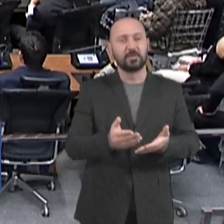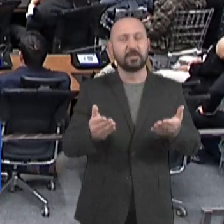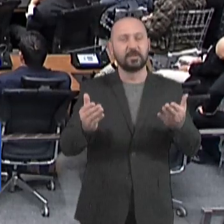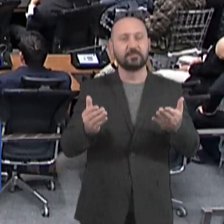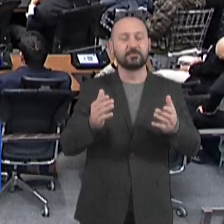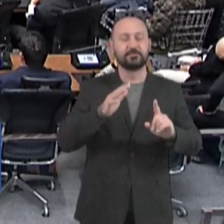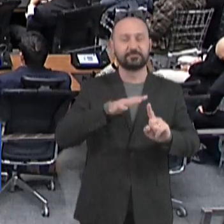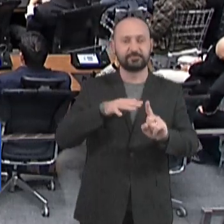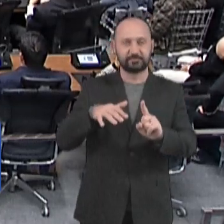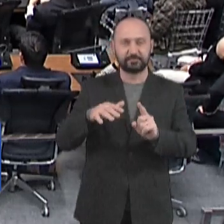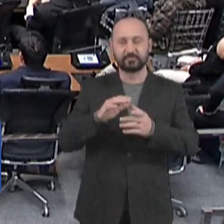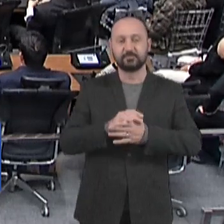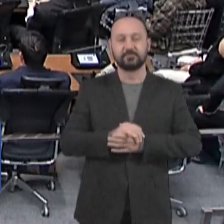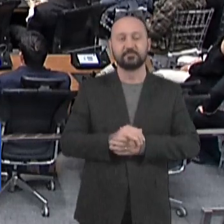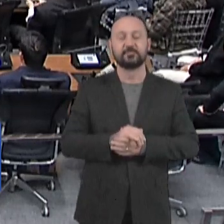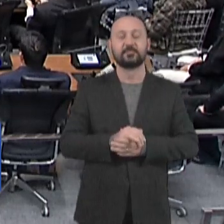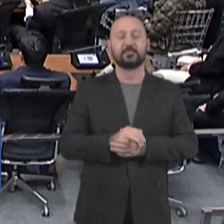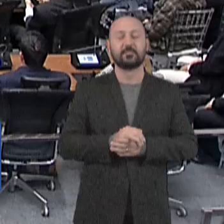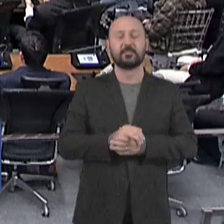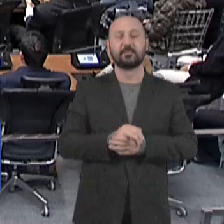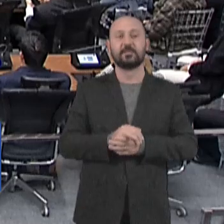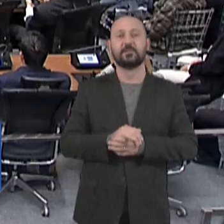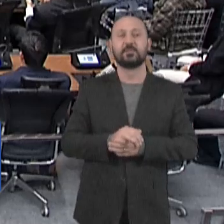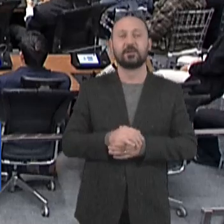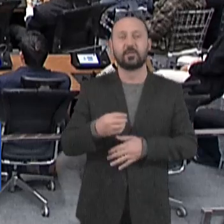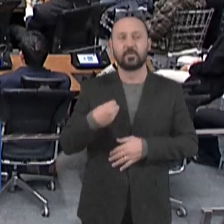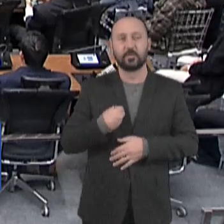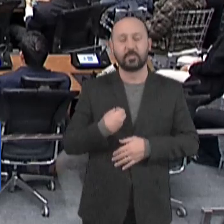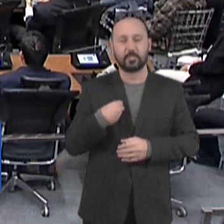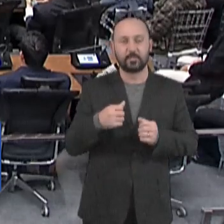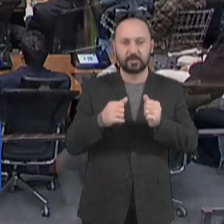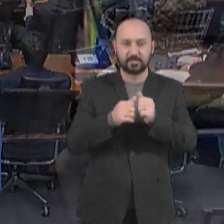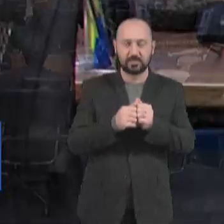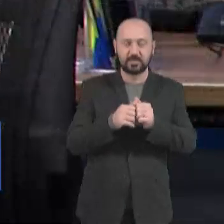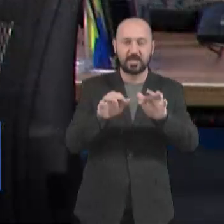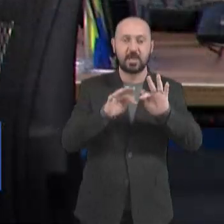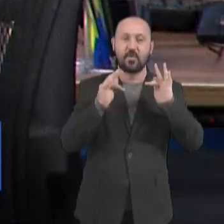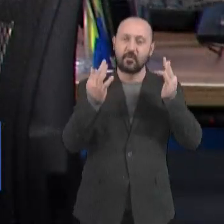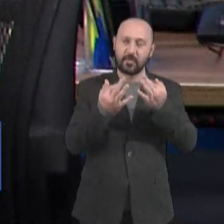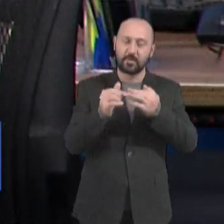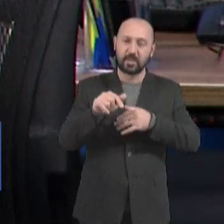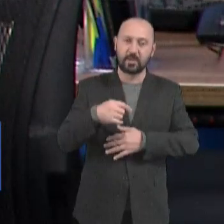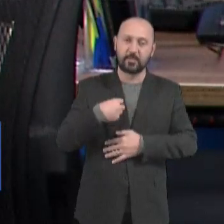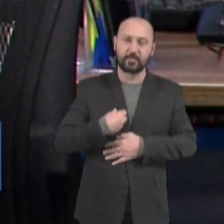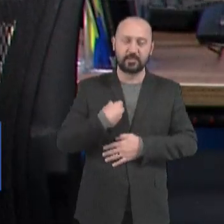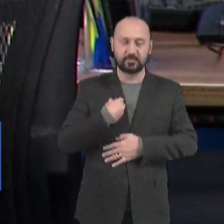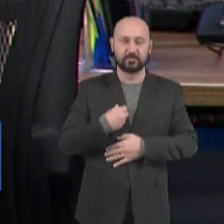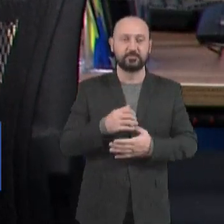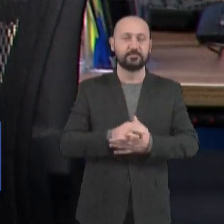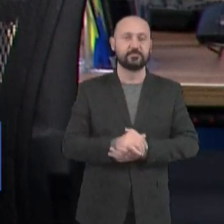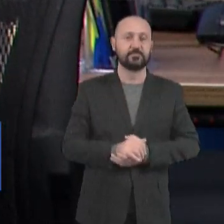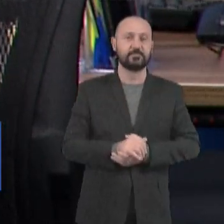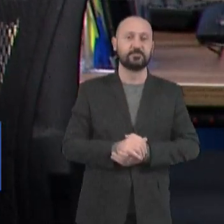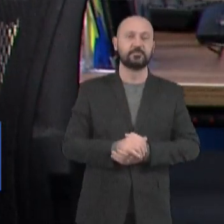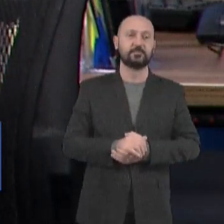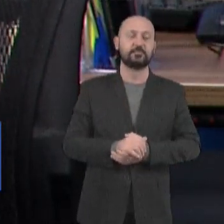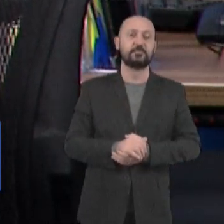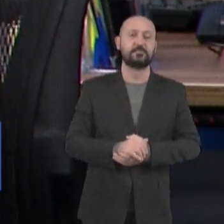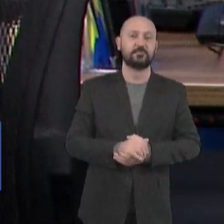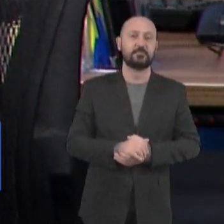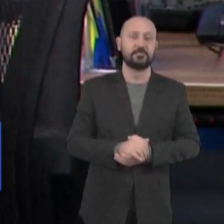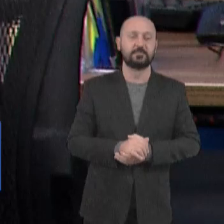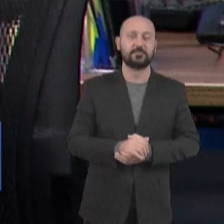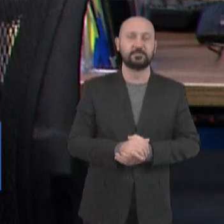os homenageados, as autoridades aqui presentes e as famílias também aqui presentes.